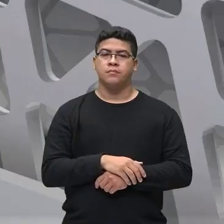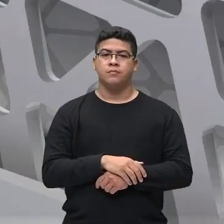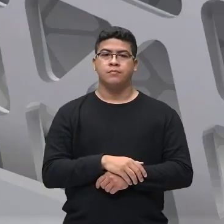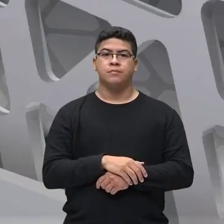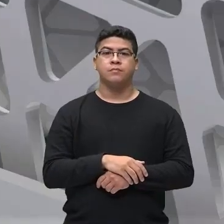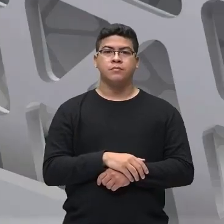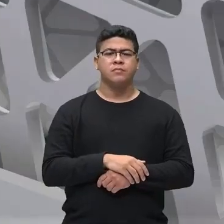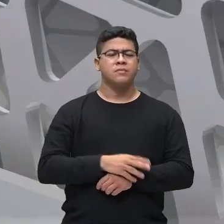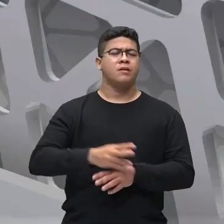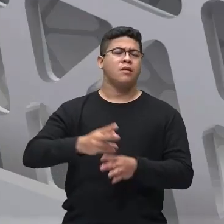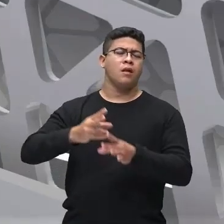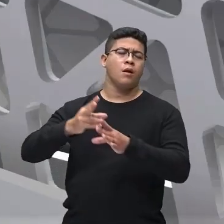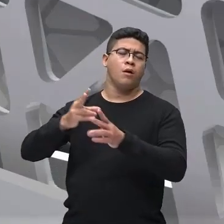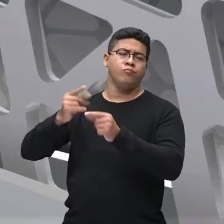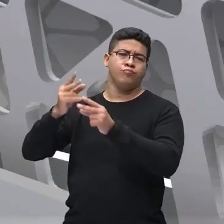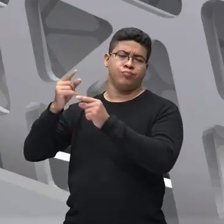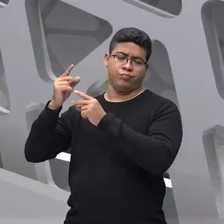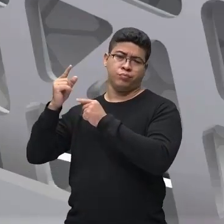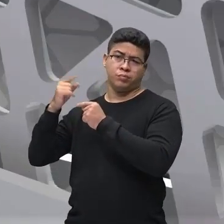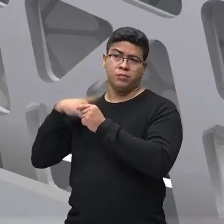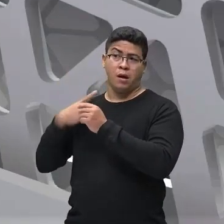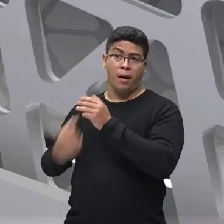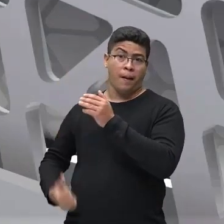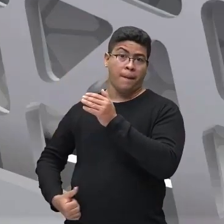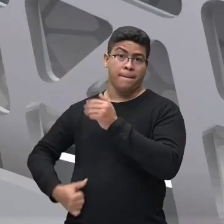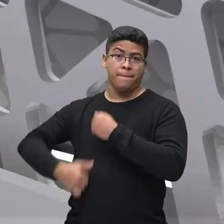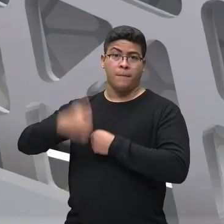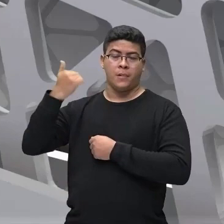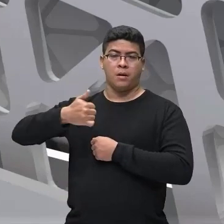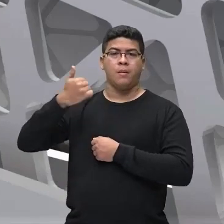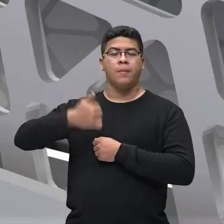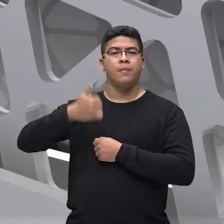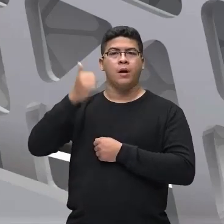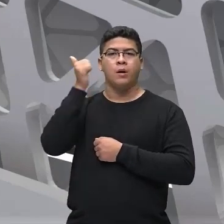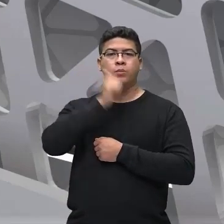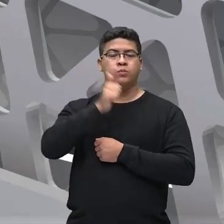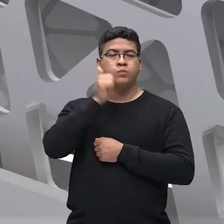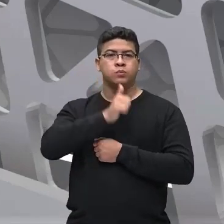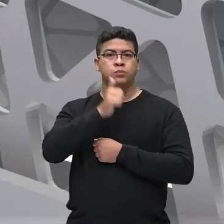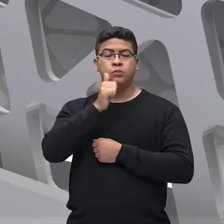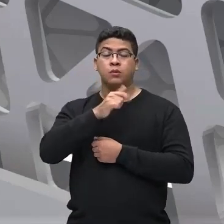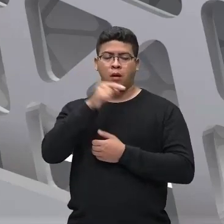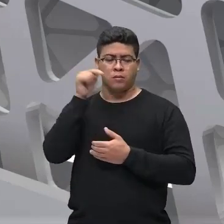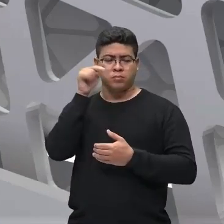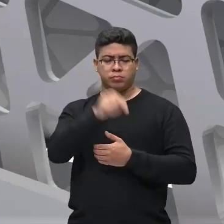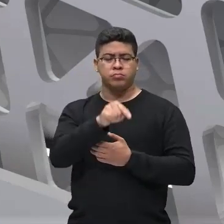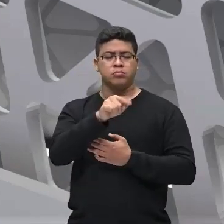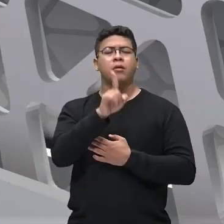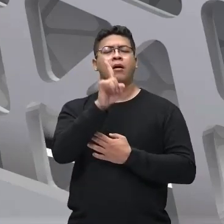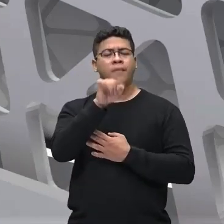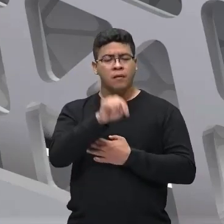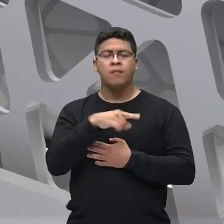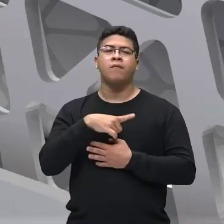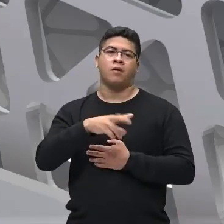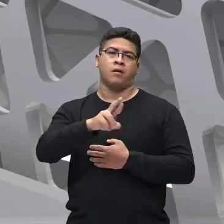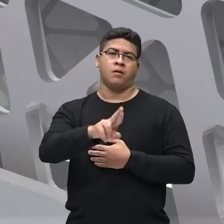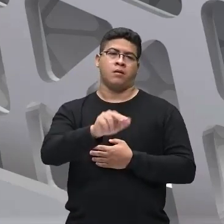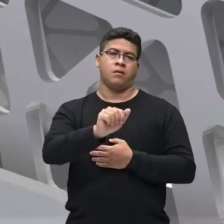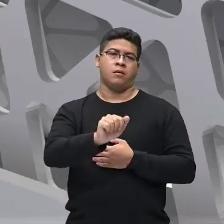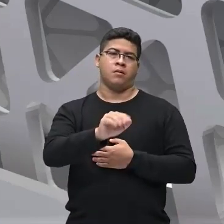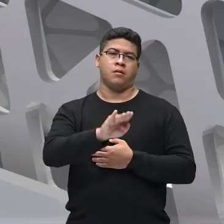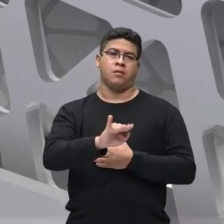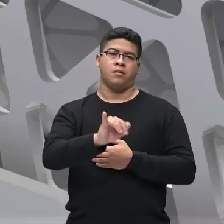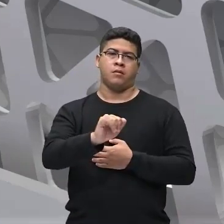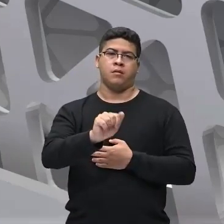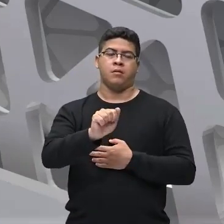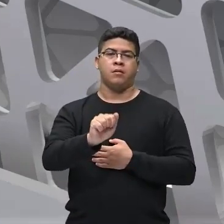há muitos anos atrás, a primeira mulher a ser ordenada rabina. Como assim, professora? Vou